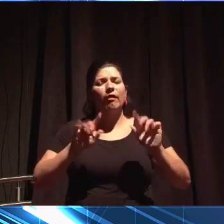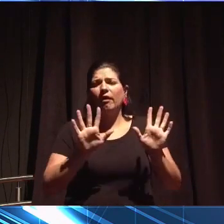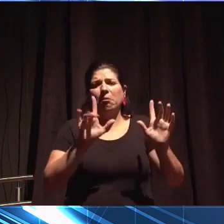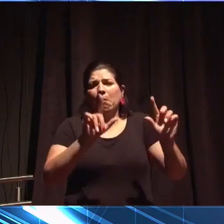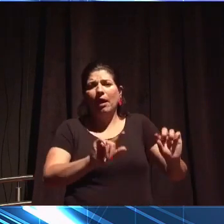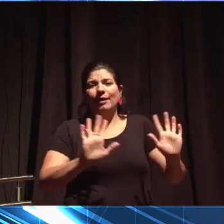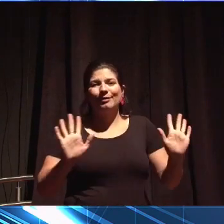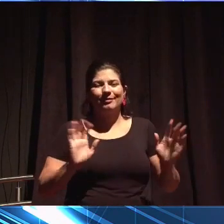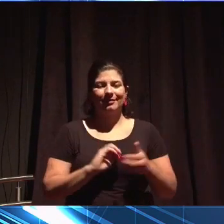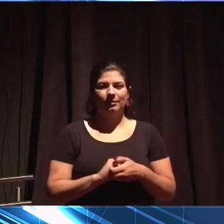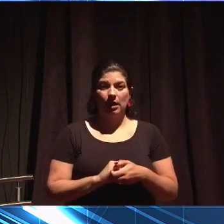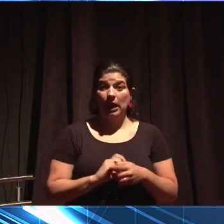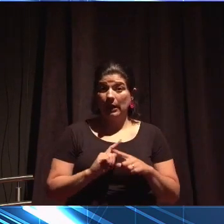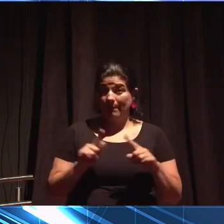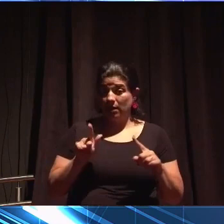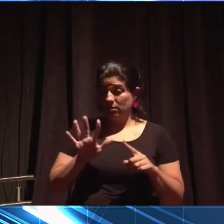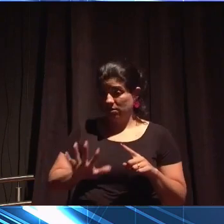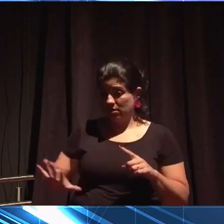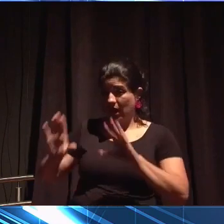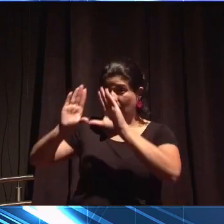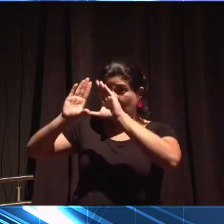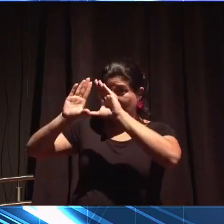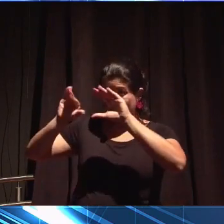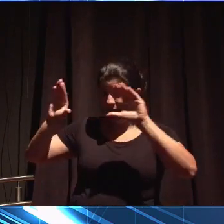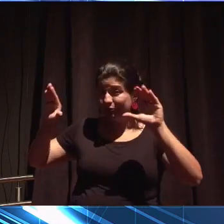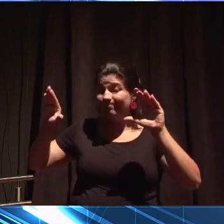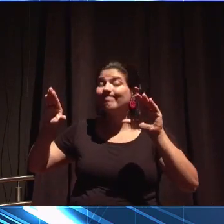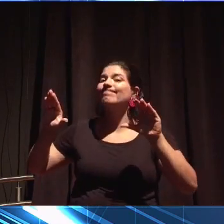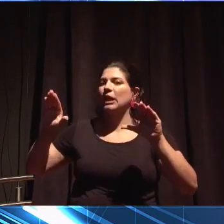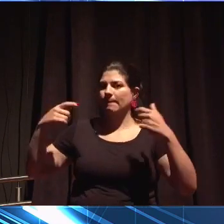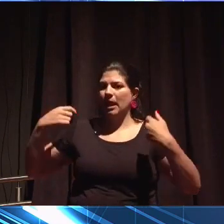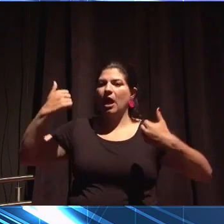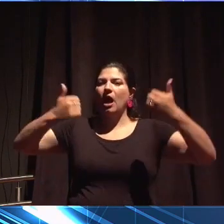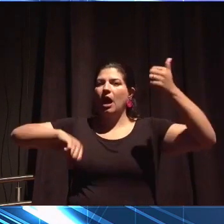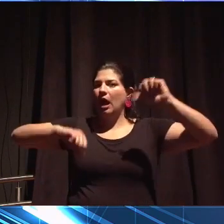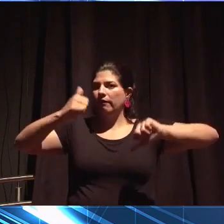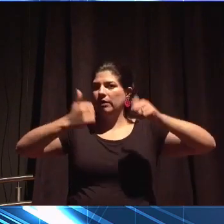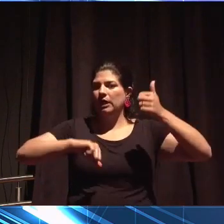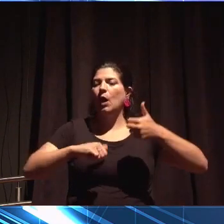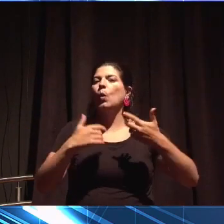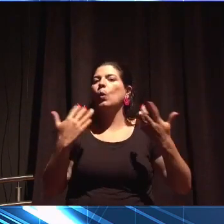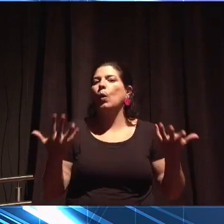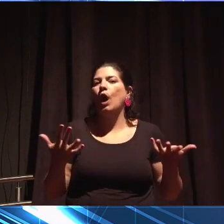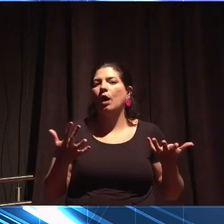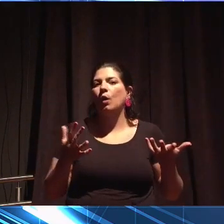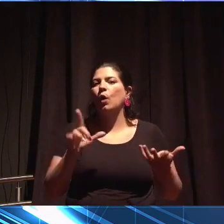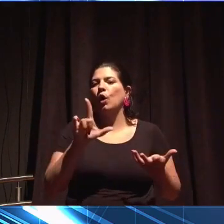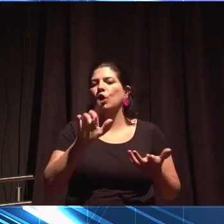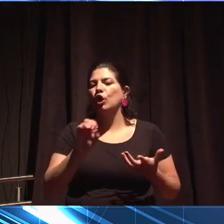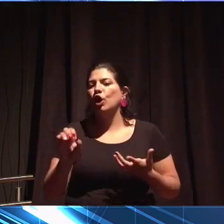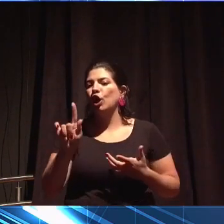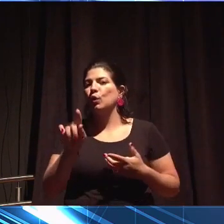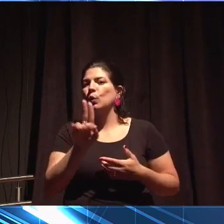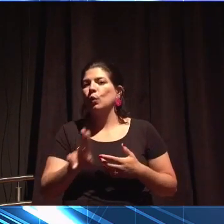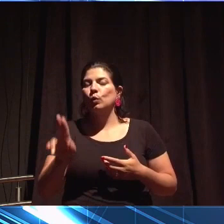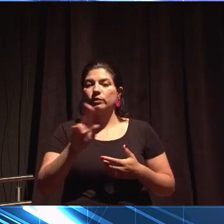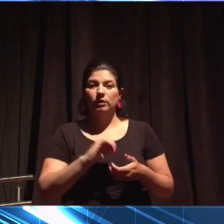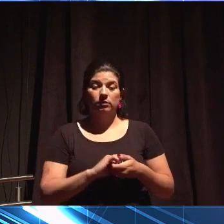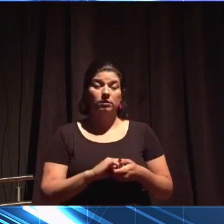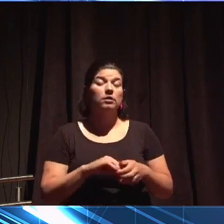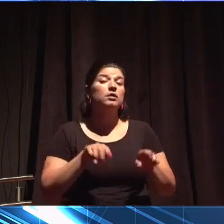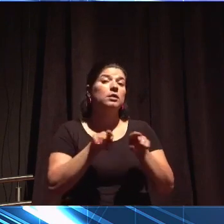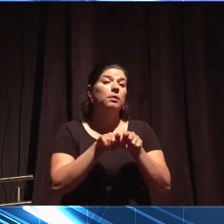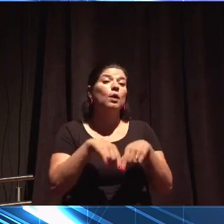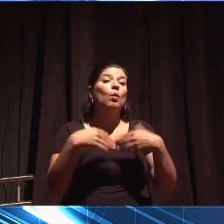menor, mas quando você vai para o ambiente de cloud, você tem que avaliar muito bem que tipo de log que você está utilizando e quais são os